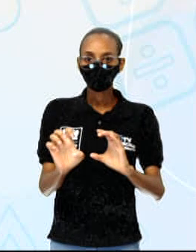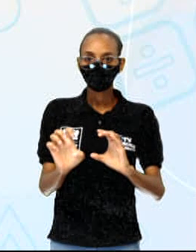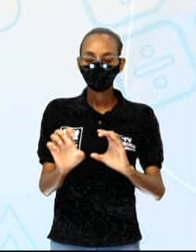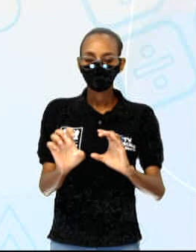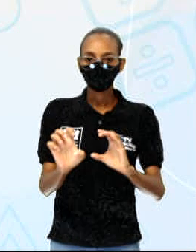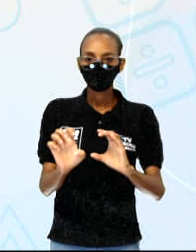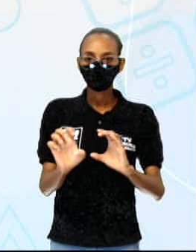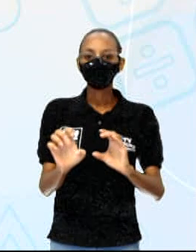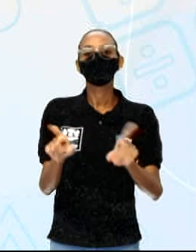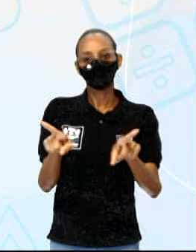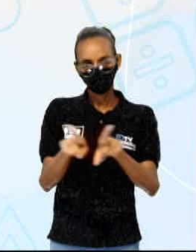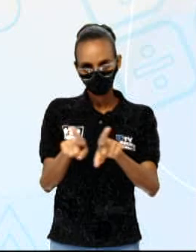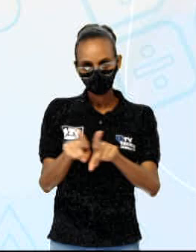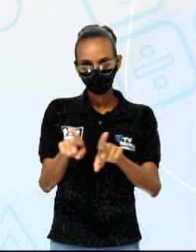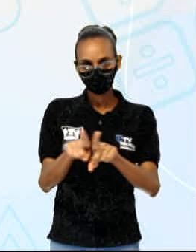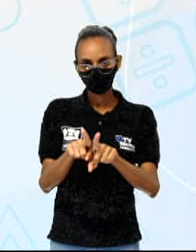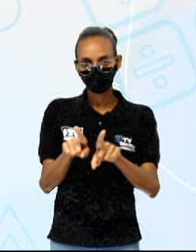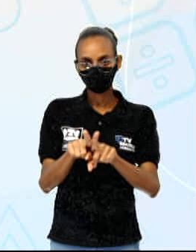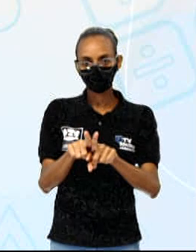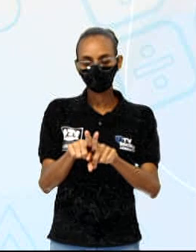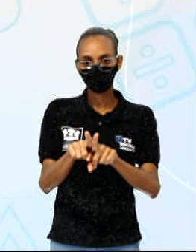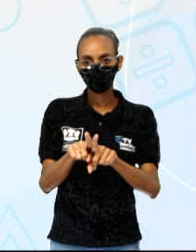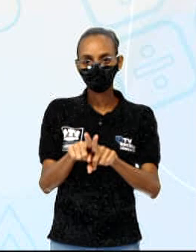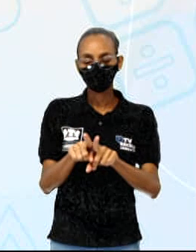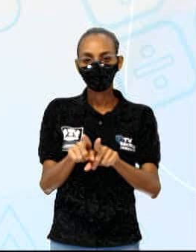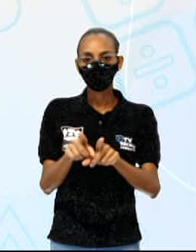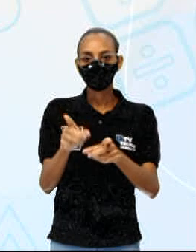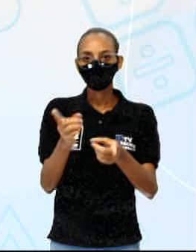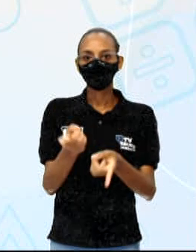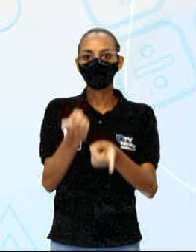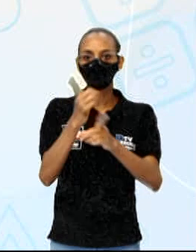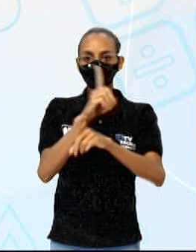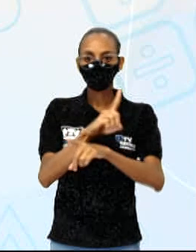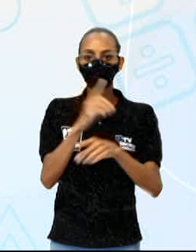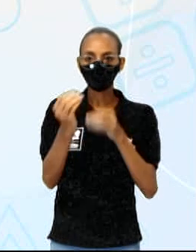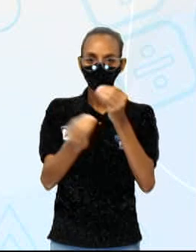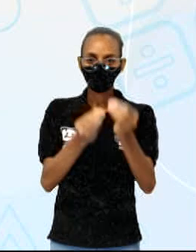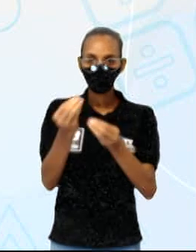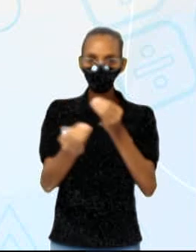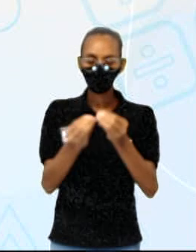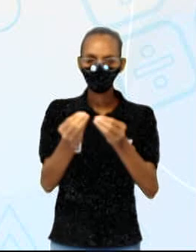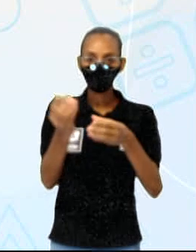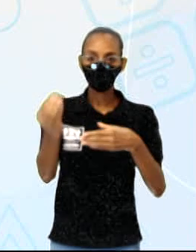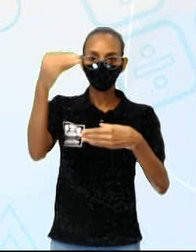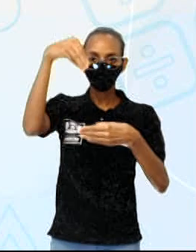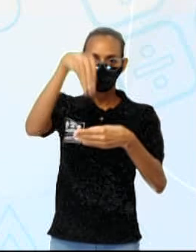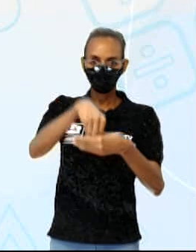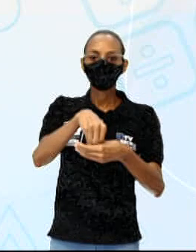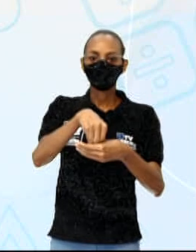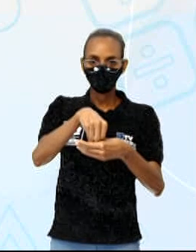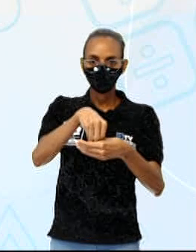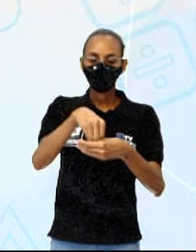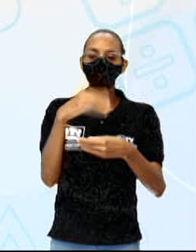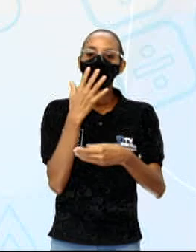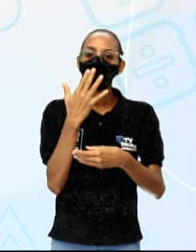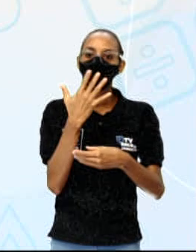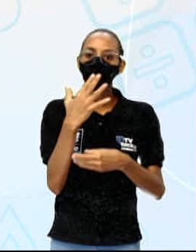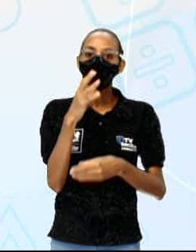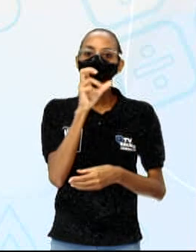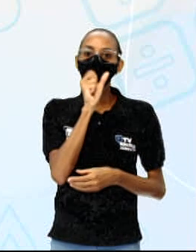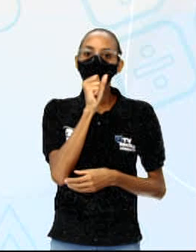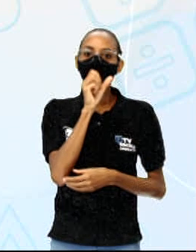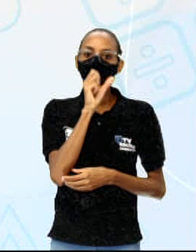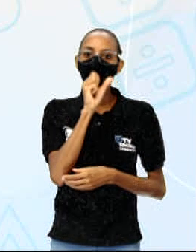eles também estão em lados alternados, só que na parte interna aqui, que a gente destacou aqui, de laranja, não é isso? Eu acho que isso é